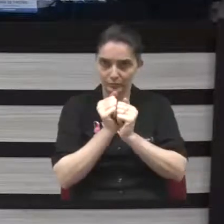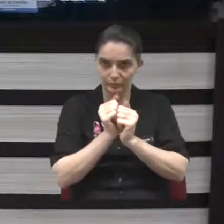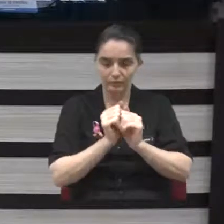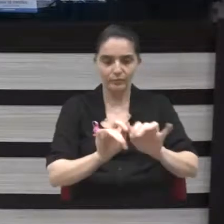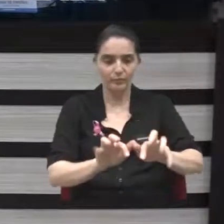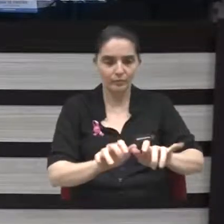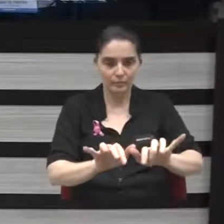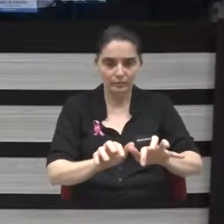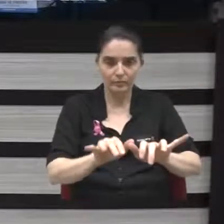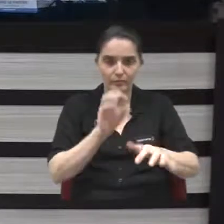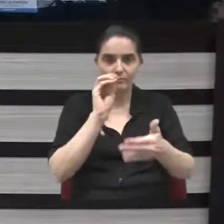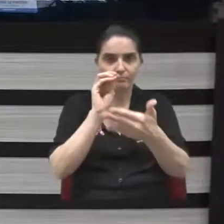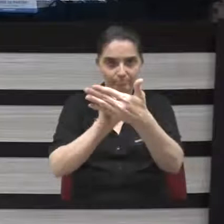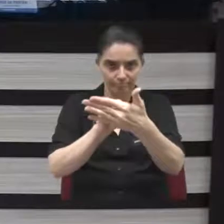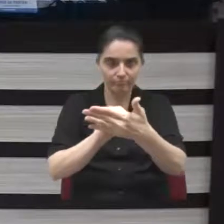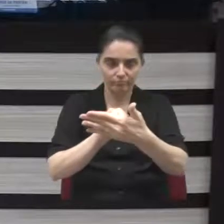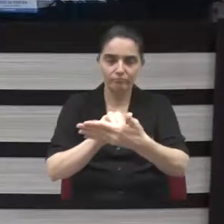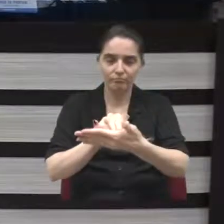cadastro e de